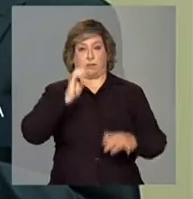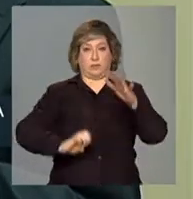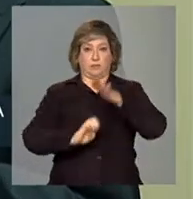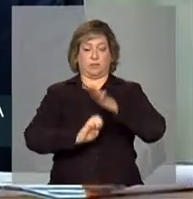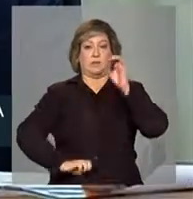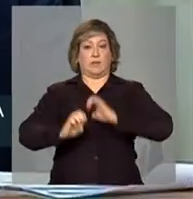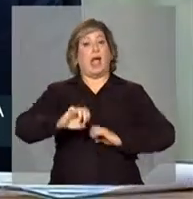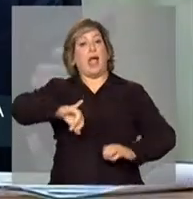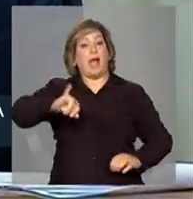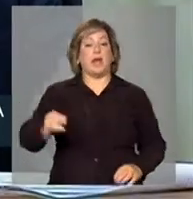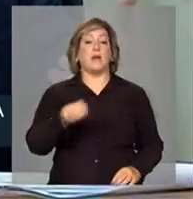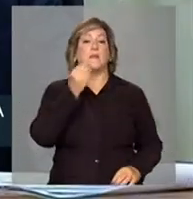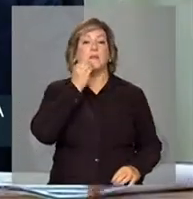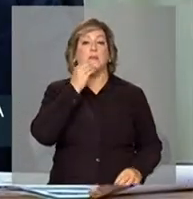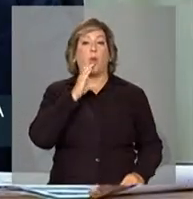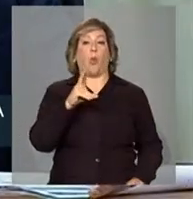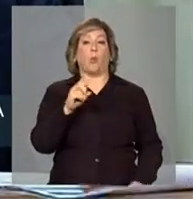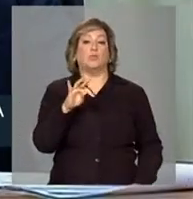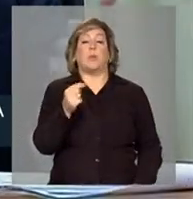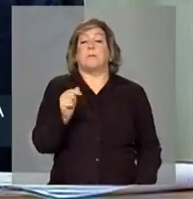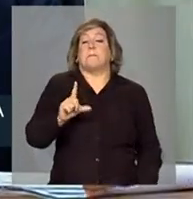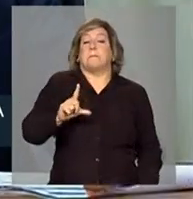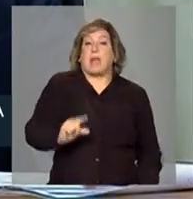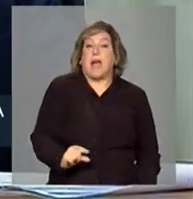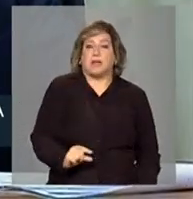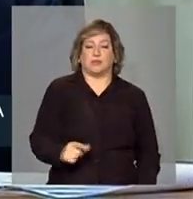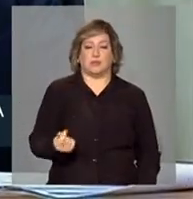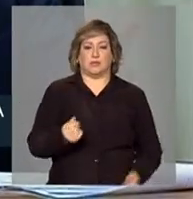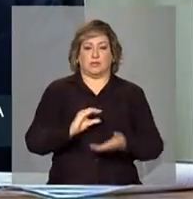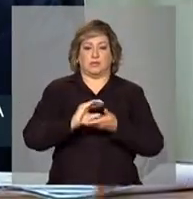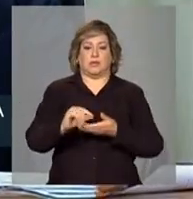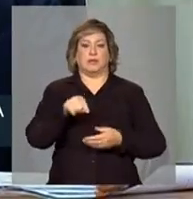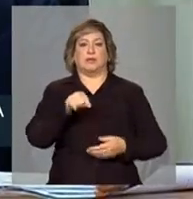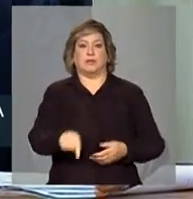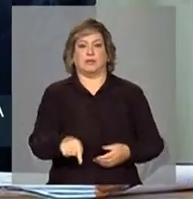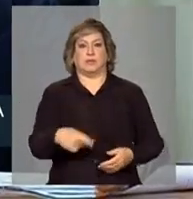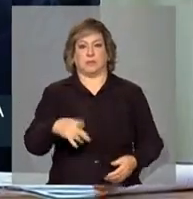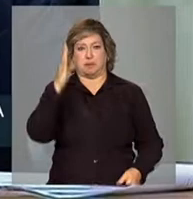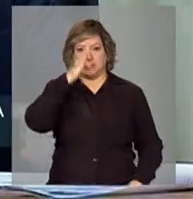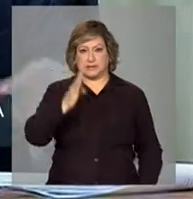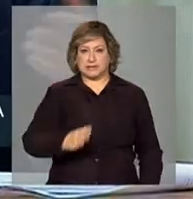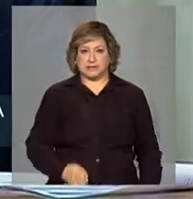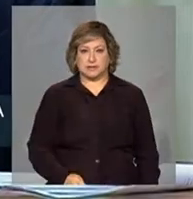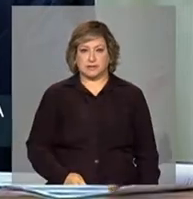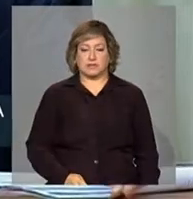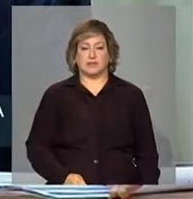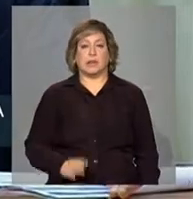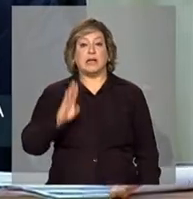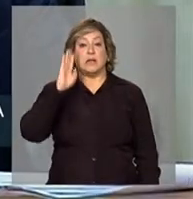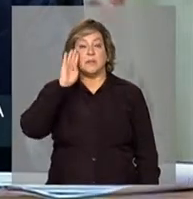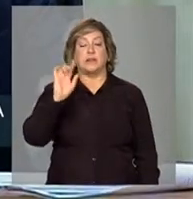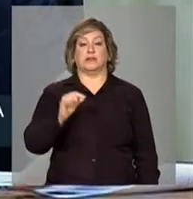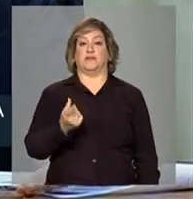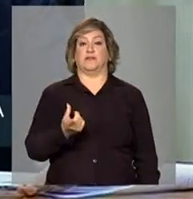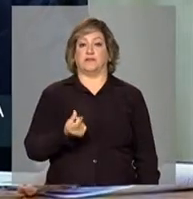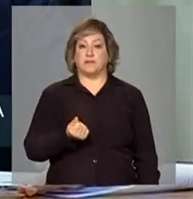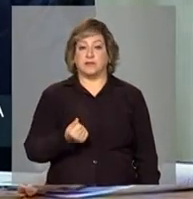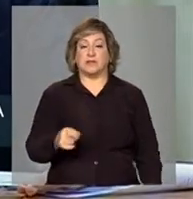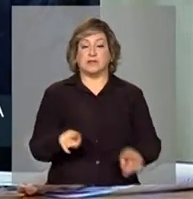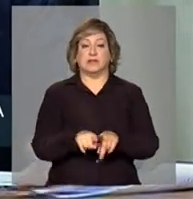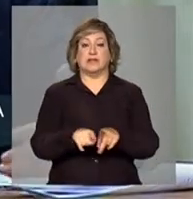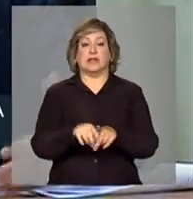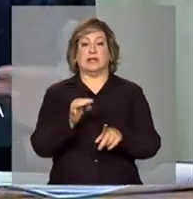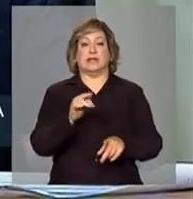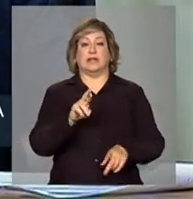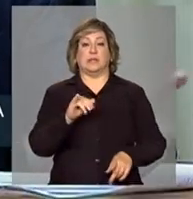empresários Estão aproveitando o custo baixíssimo do investimento hoje no Brasil né Principalmente financeiro e